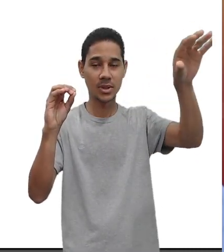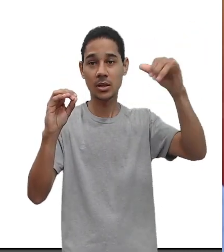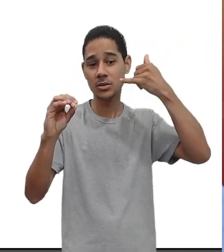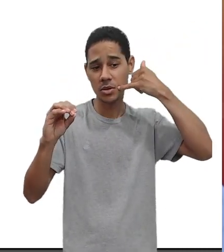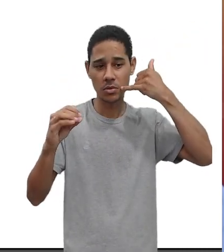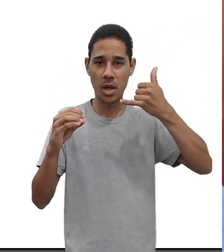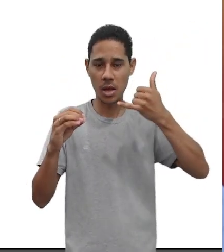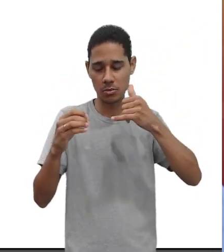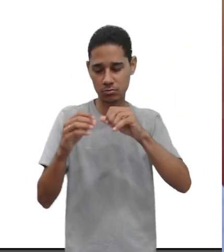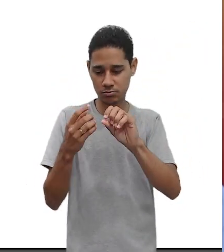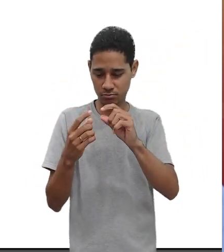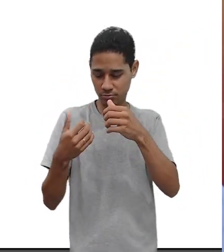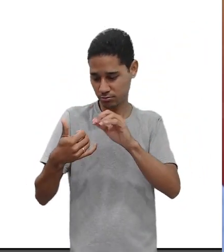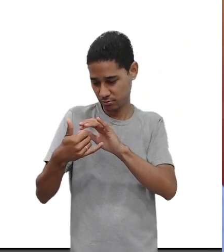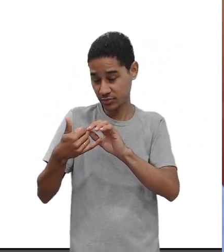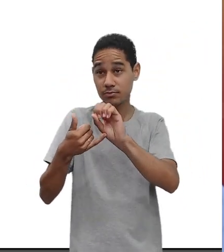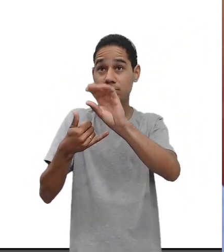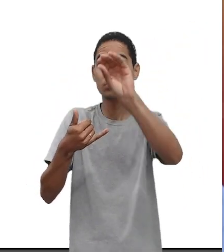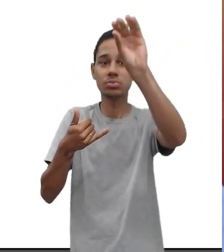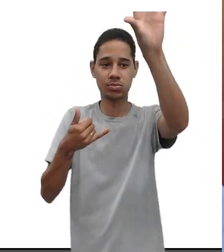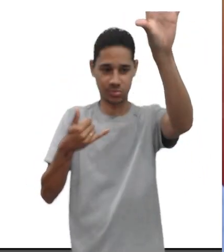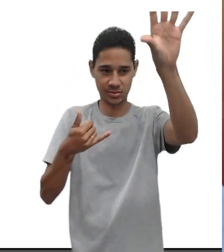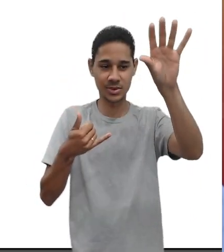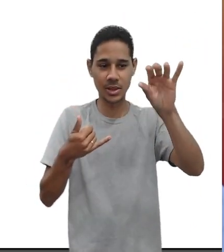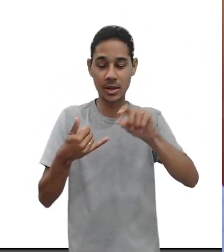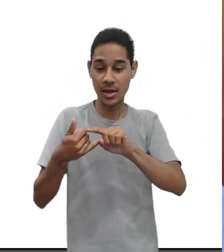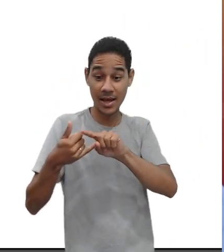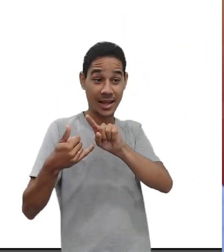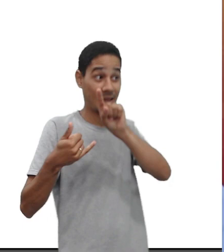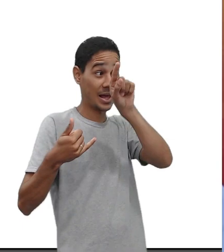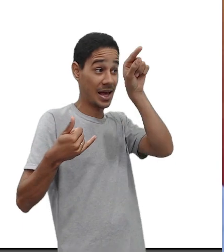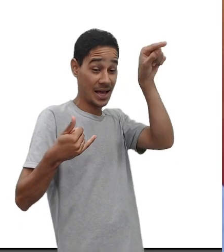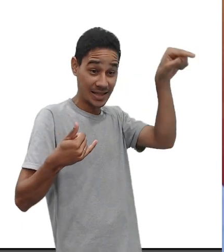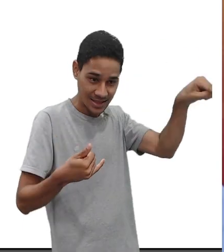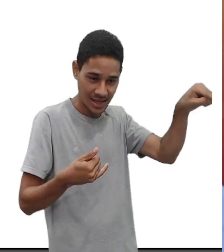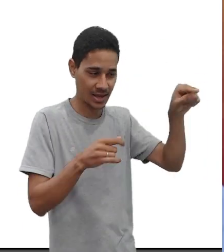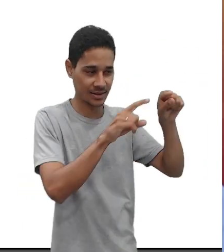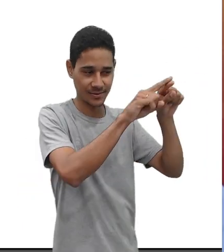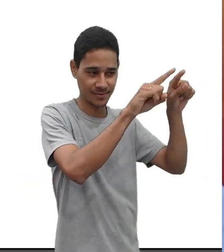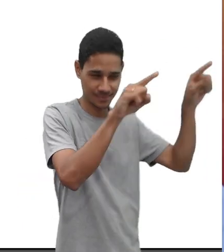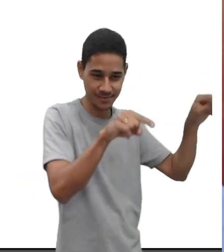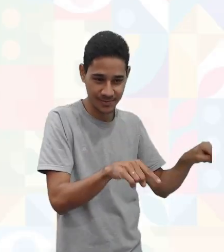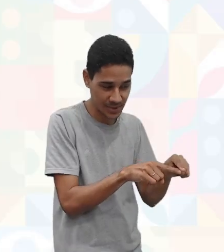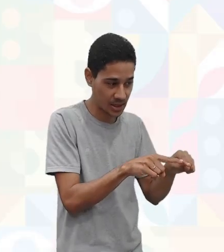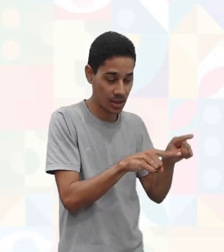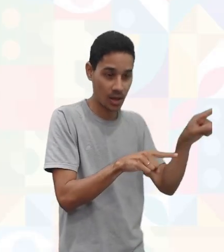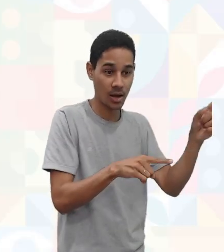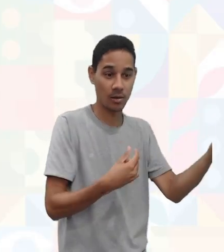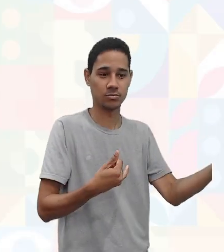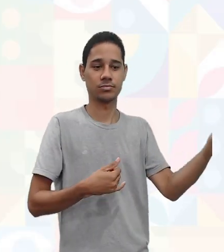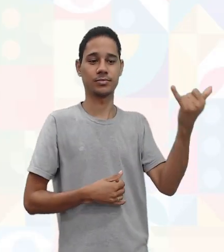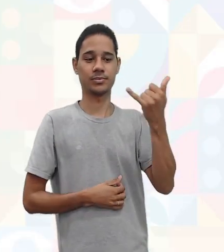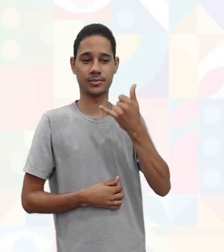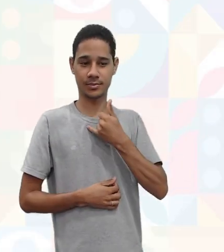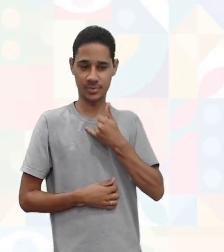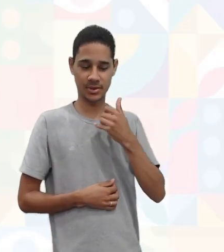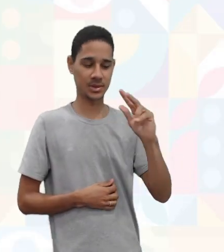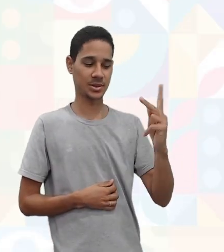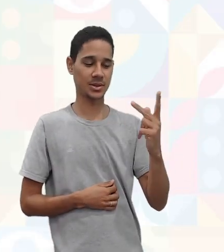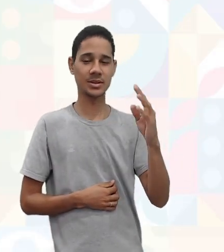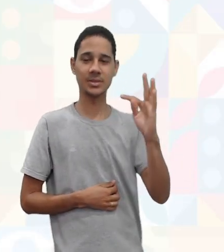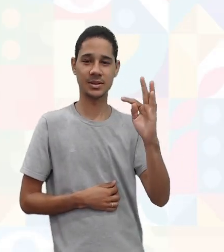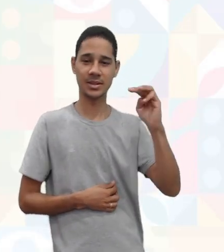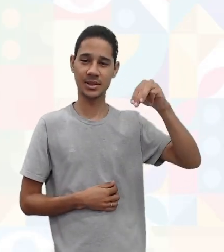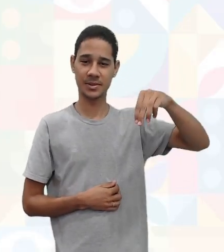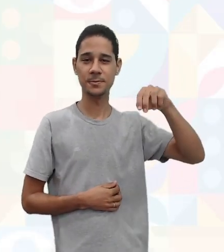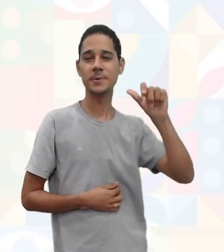essa requisição HTTP chega até o servidor, que devolve uma resposta HTML,